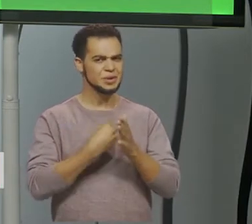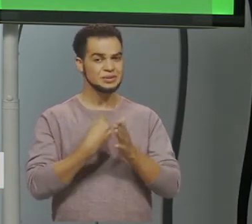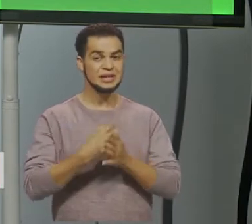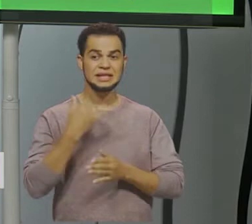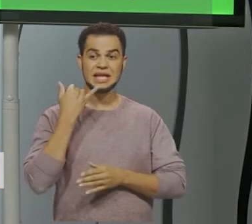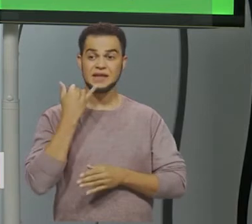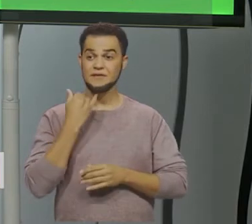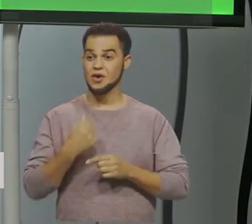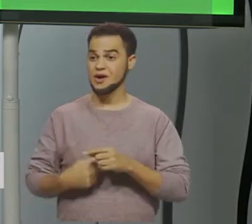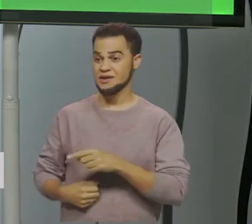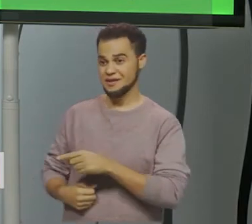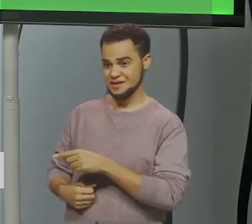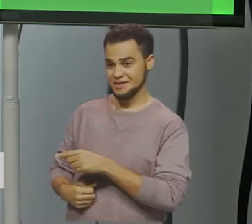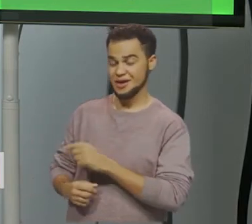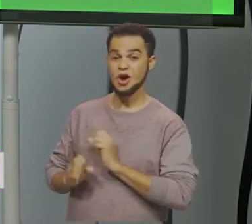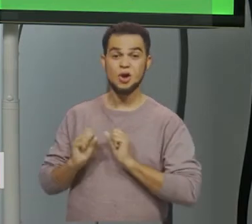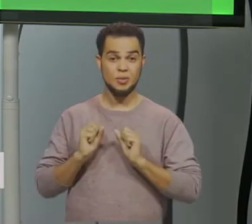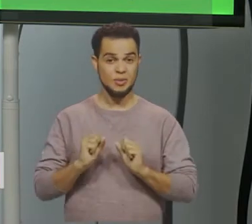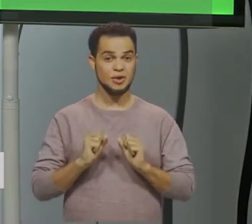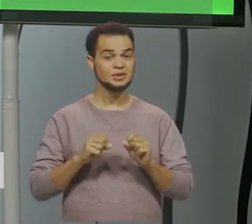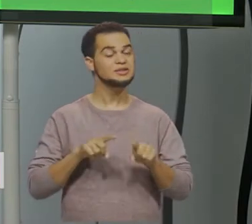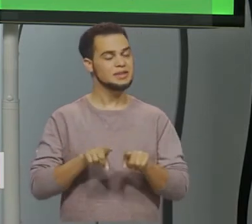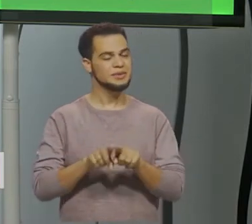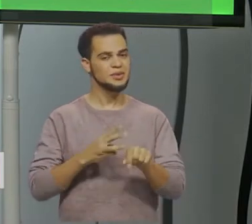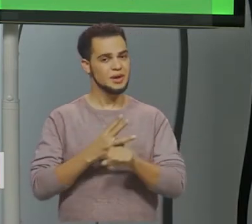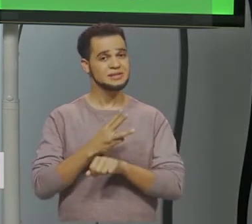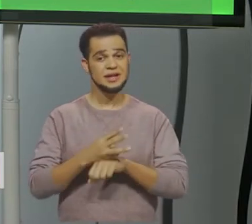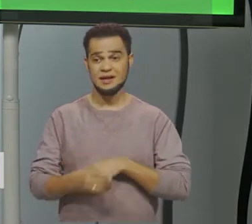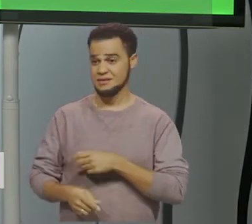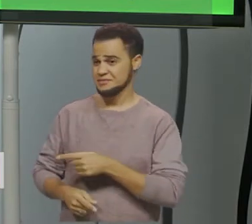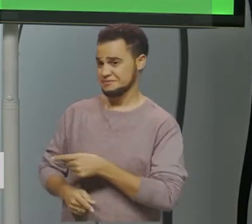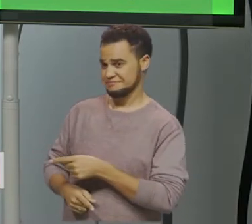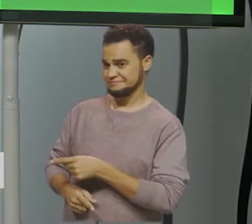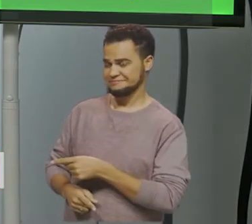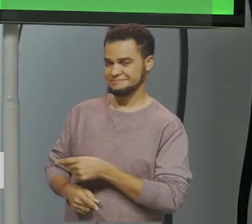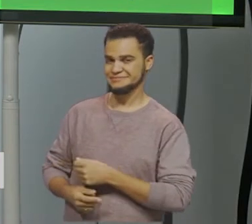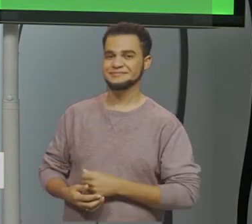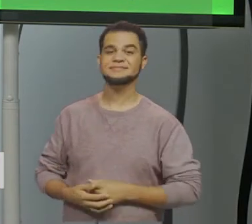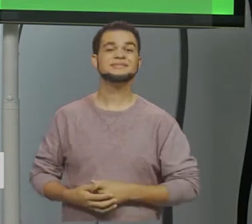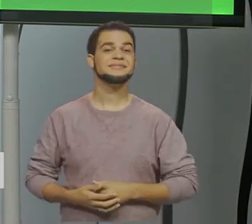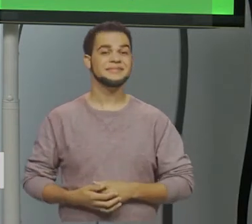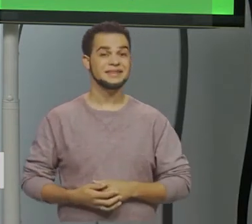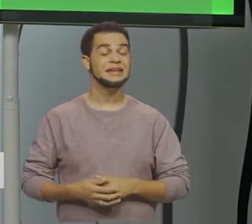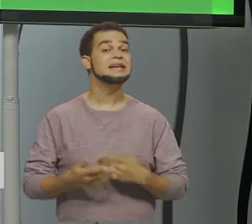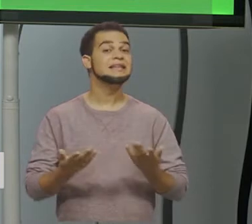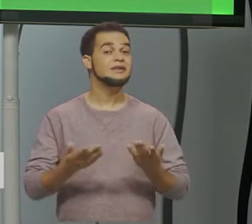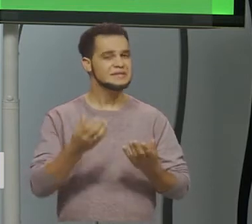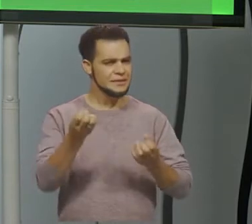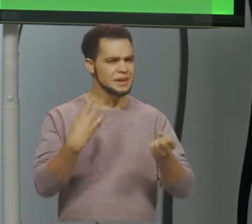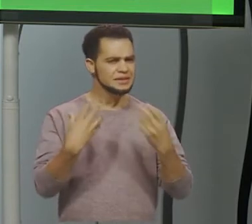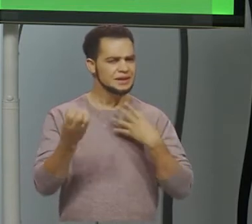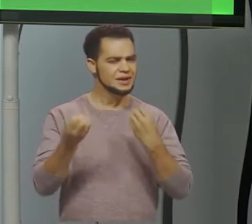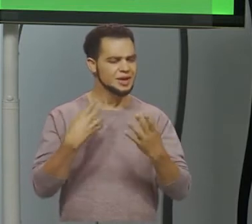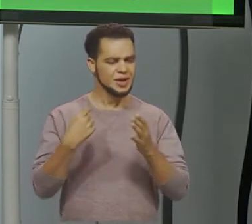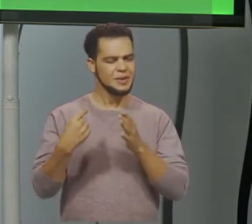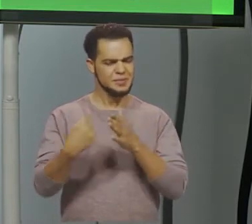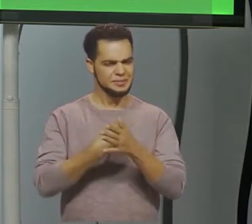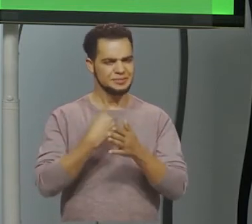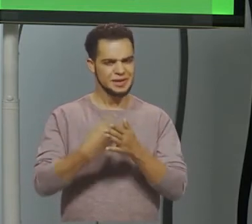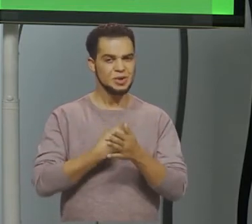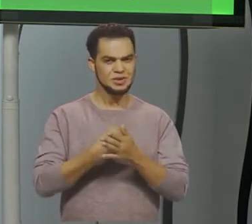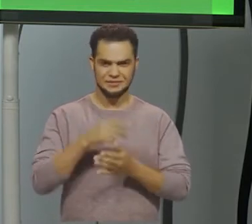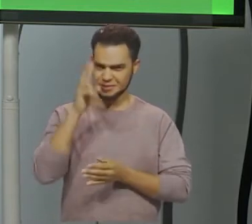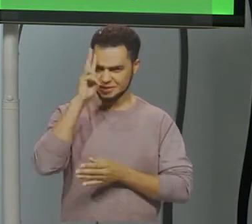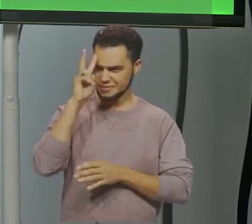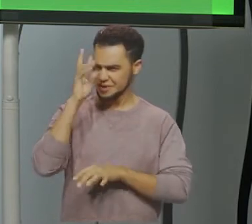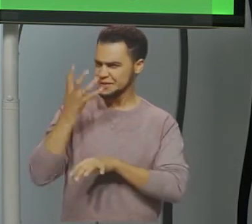enviar uma mensagem para o nosso WhatsApp, nos números que estão aparecendo na sua tela. Enquanto recebemos as perguntas, vamos relembrar os temas das